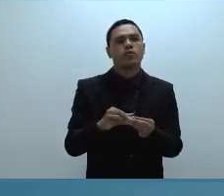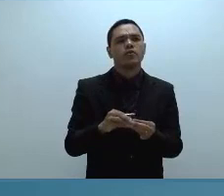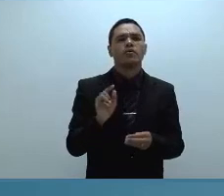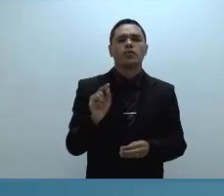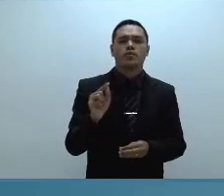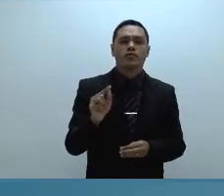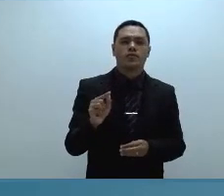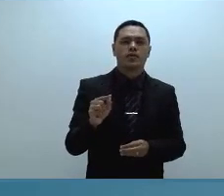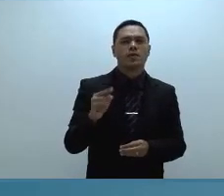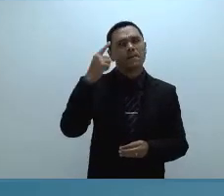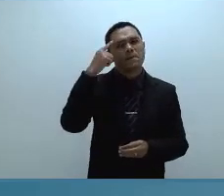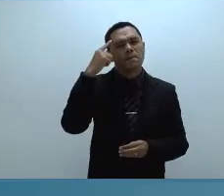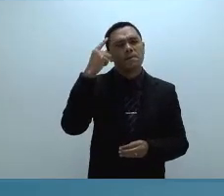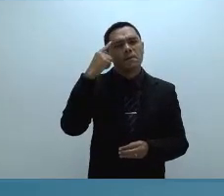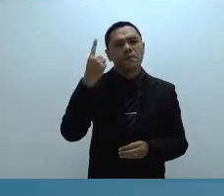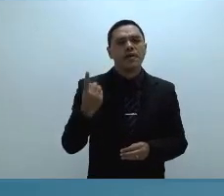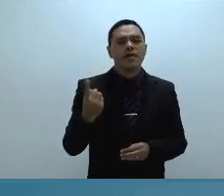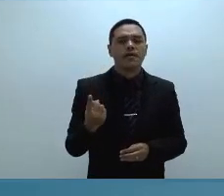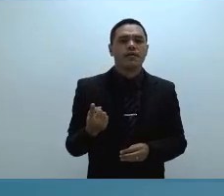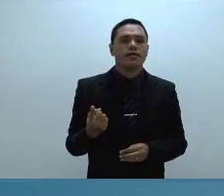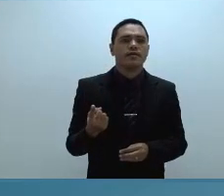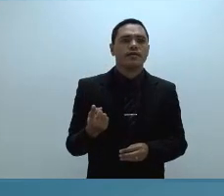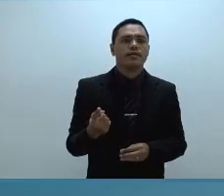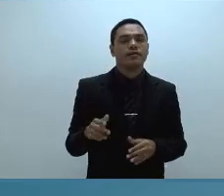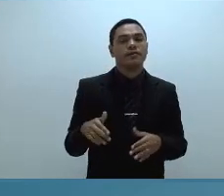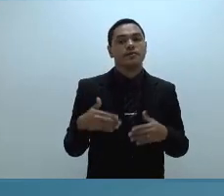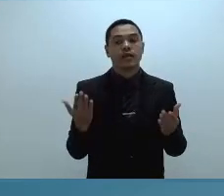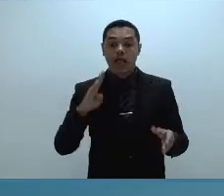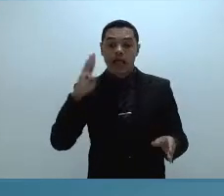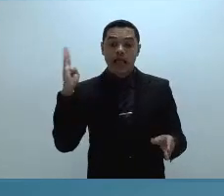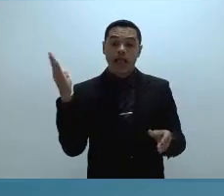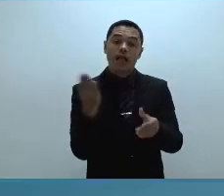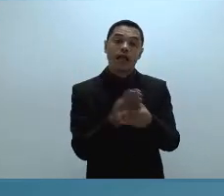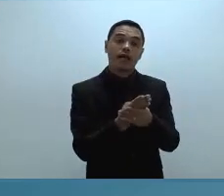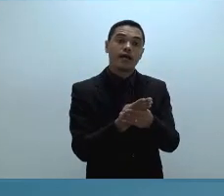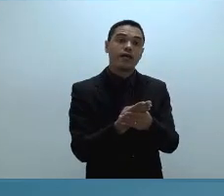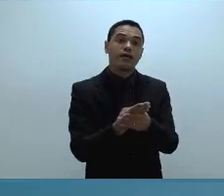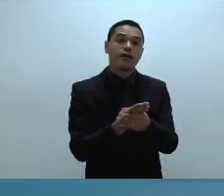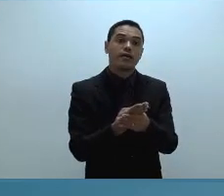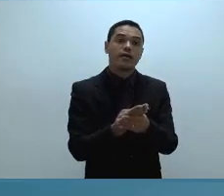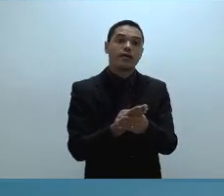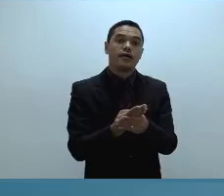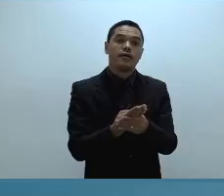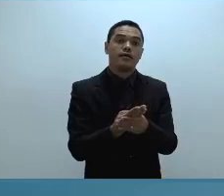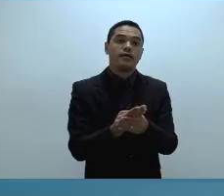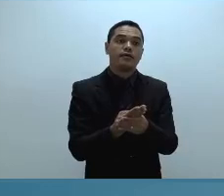que penso que apesar da ação